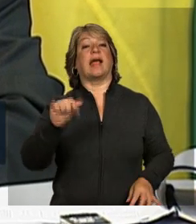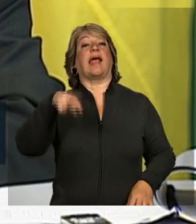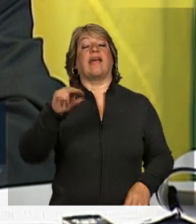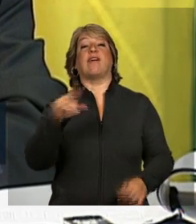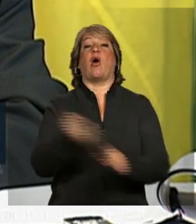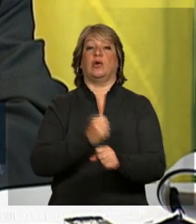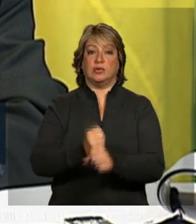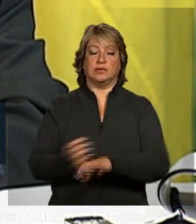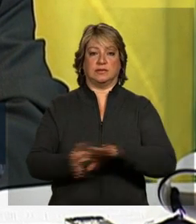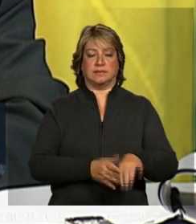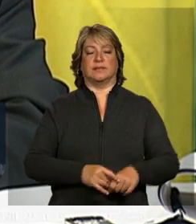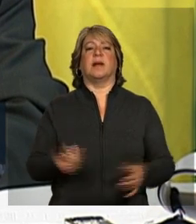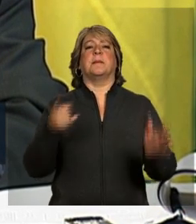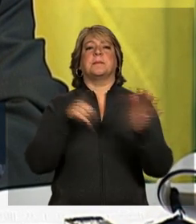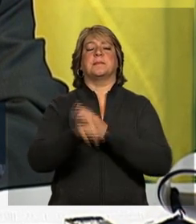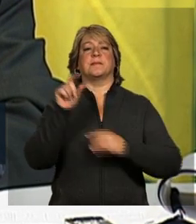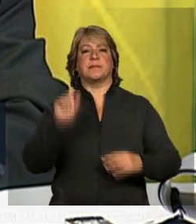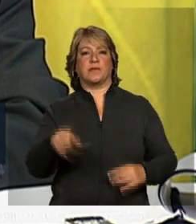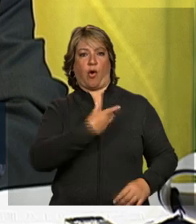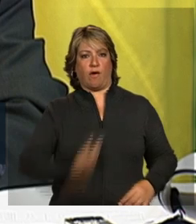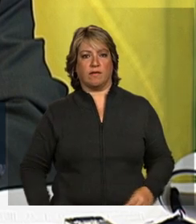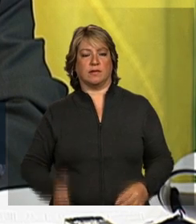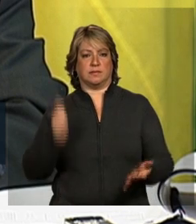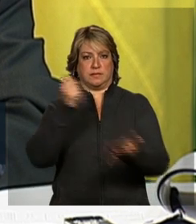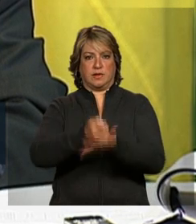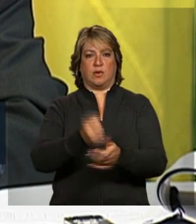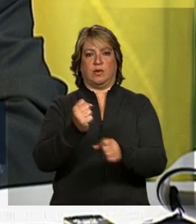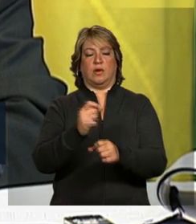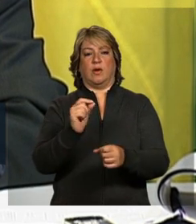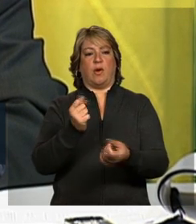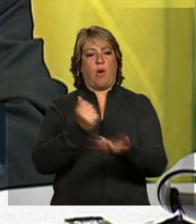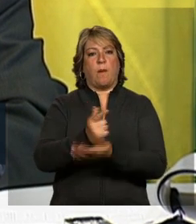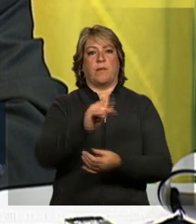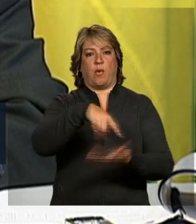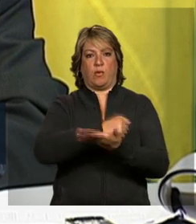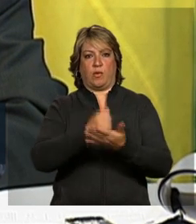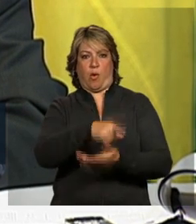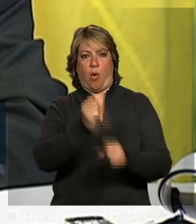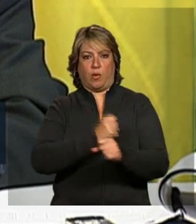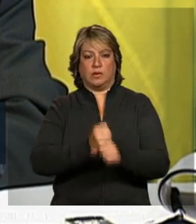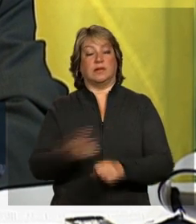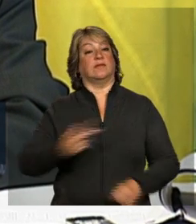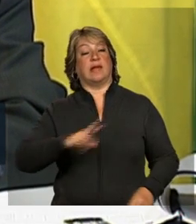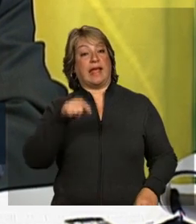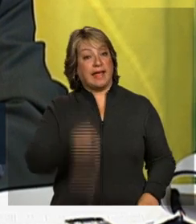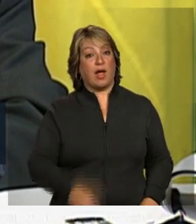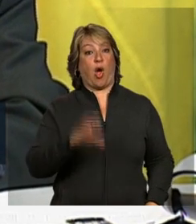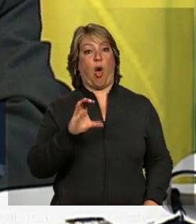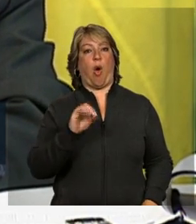quem vai construir o governo que escolhe licita um Construtor a concessionária vai ser uma concessão essa